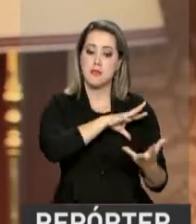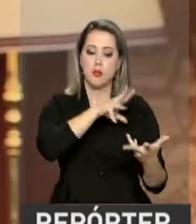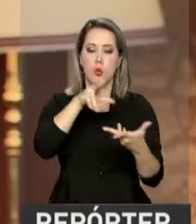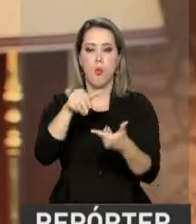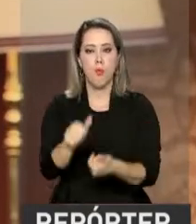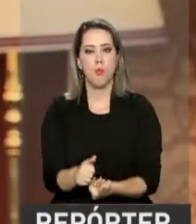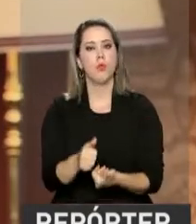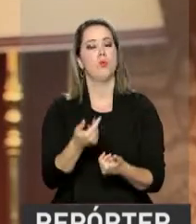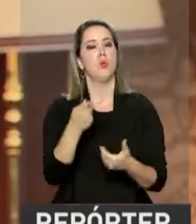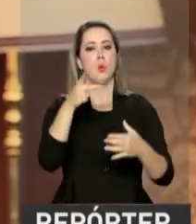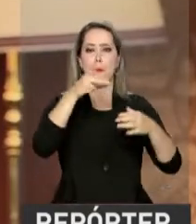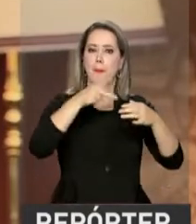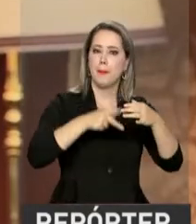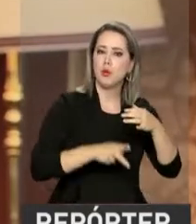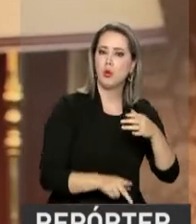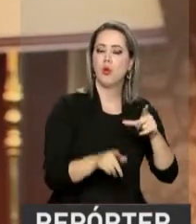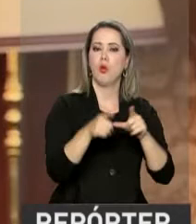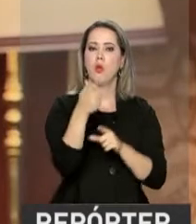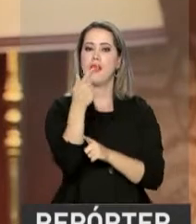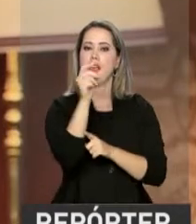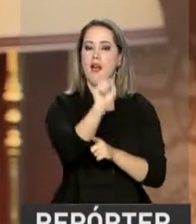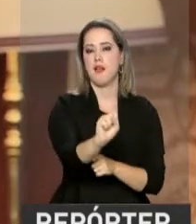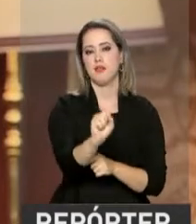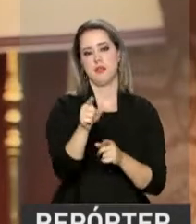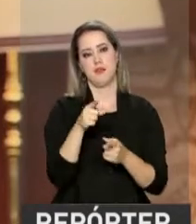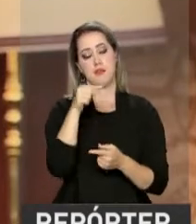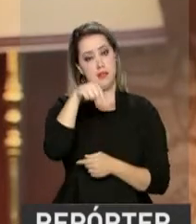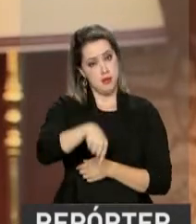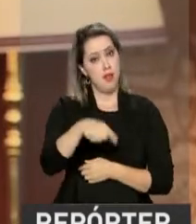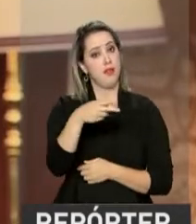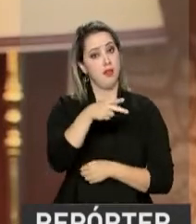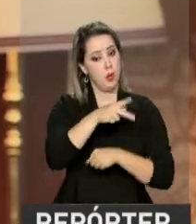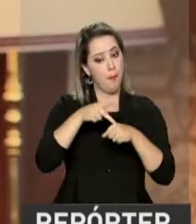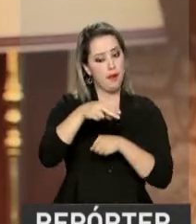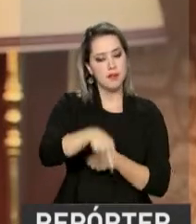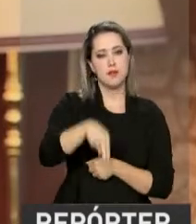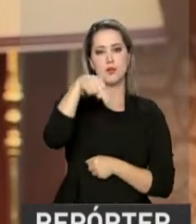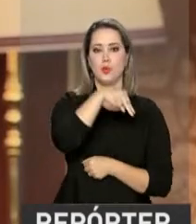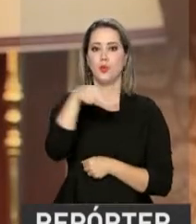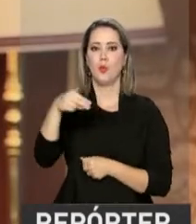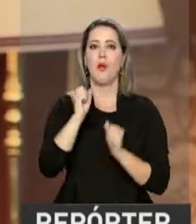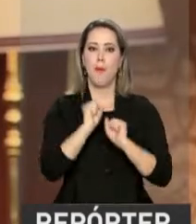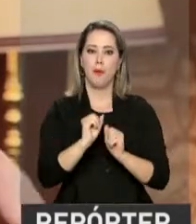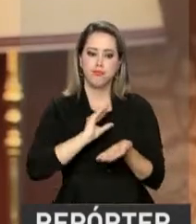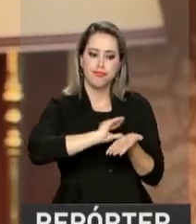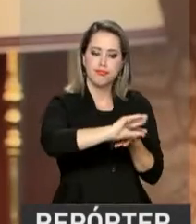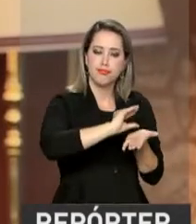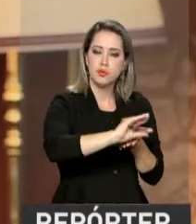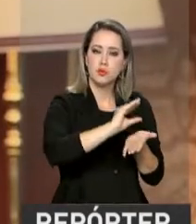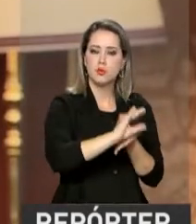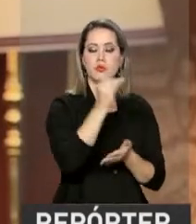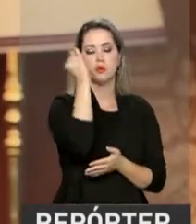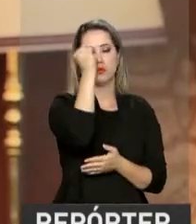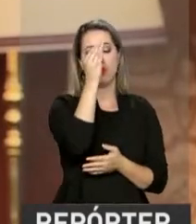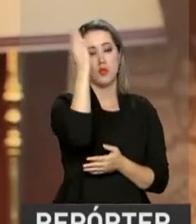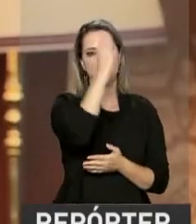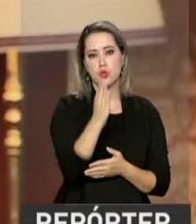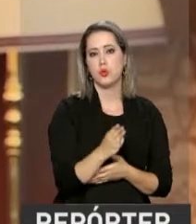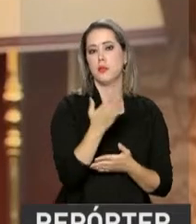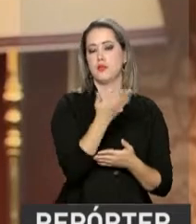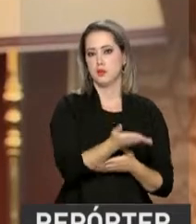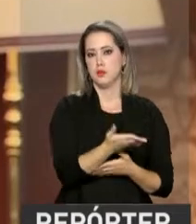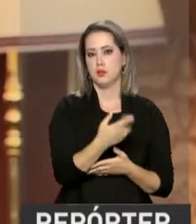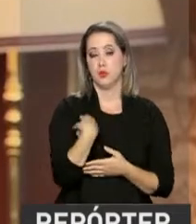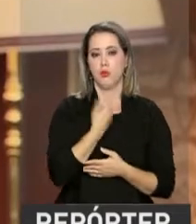na área de petróleo e gás a noruega experiência nisso de investir no brasil e foi isso que nós ouvimos hoje dos